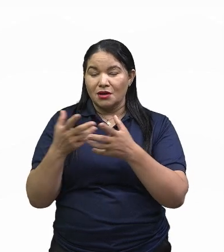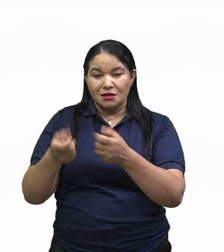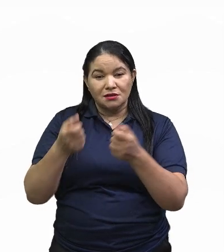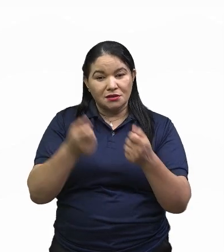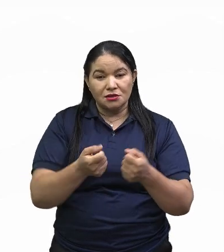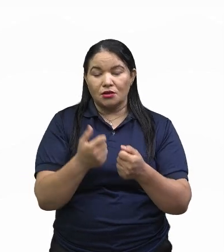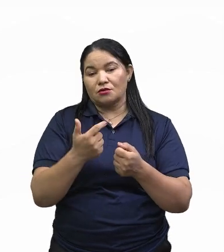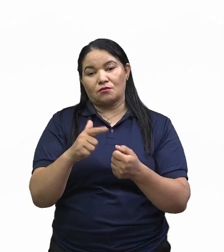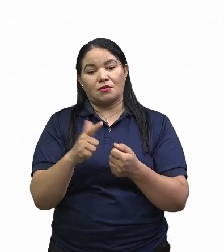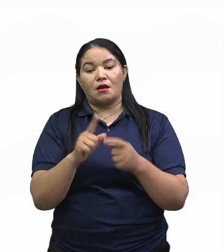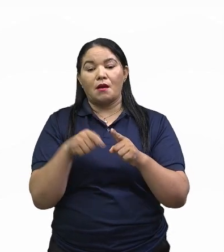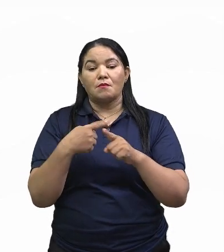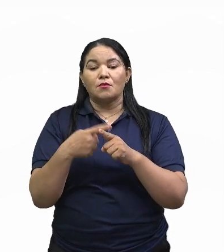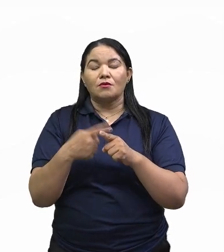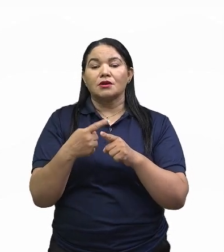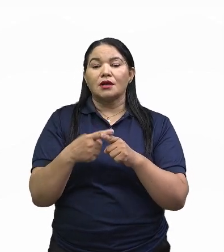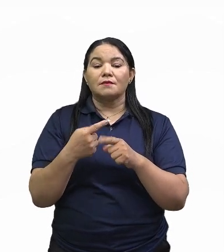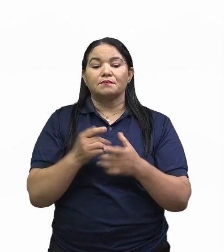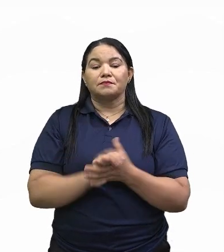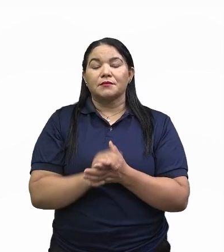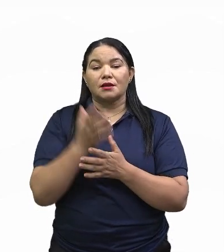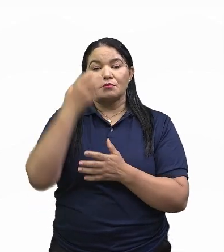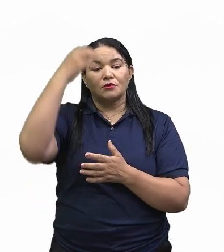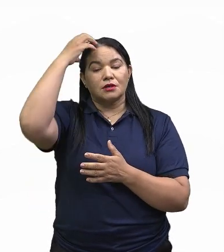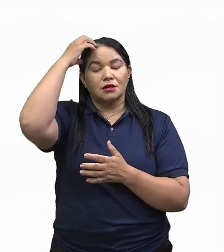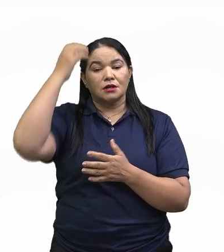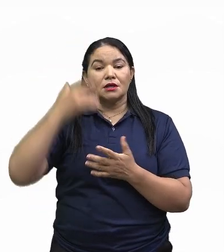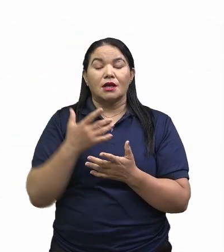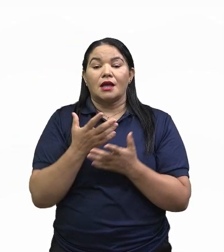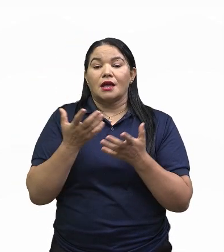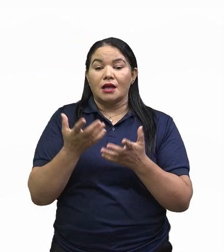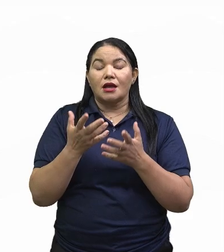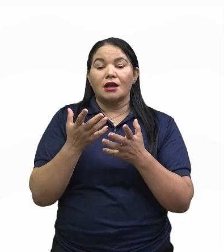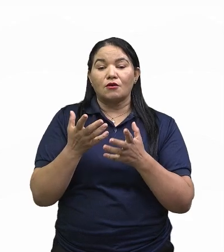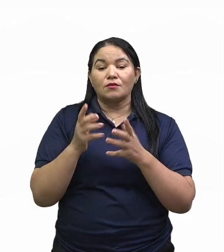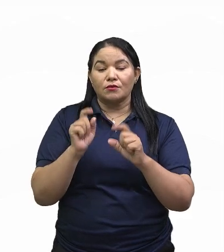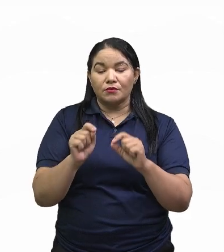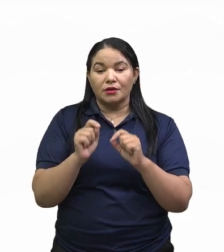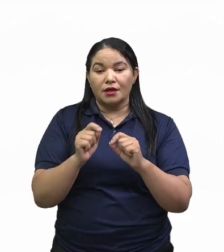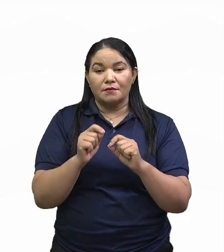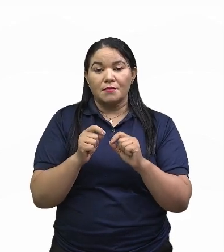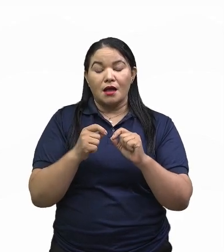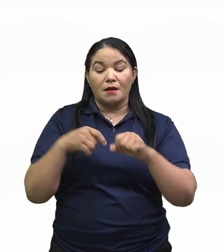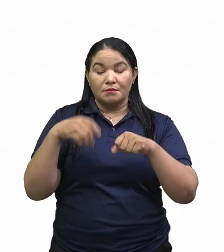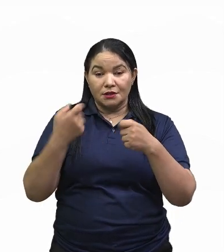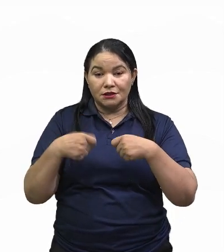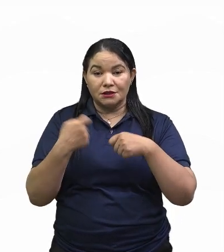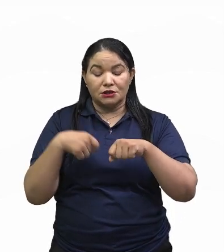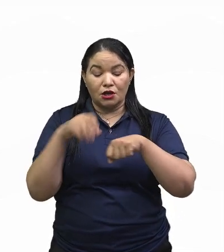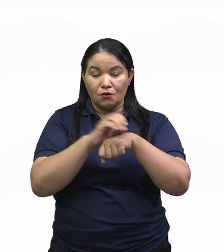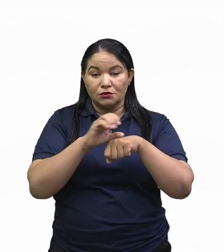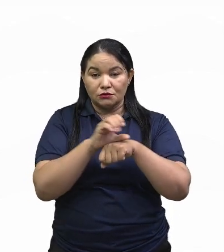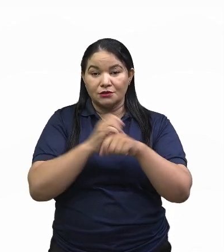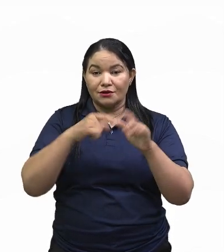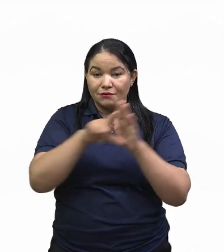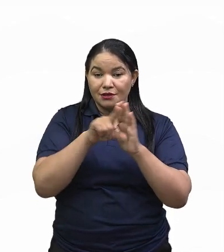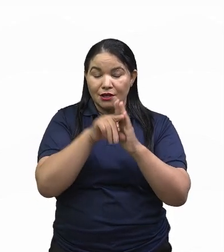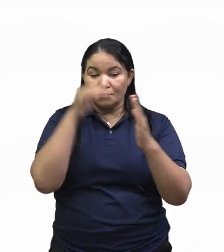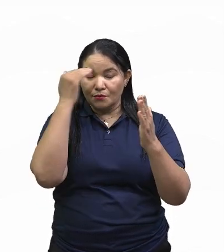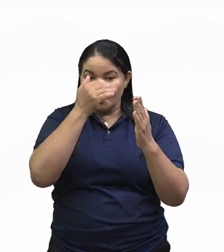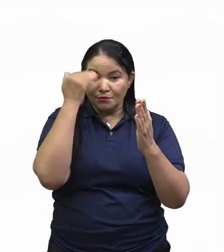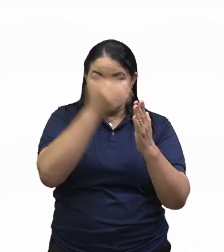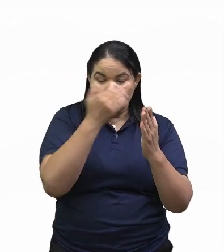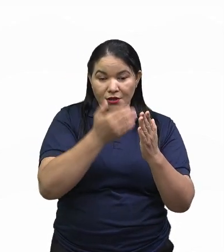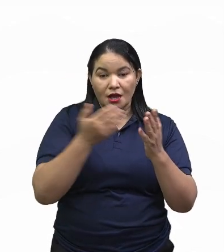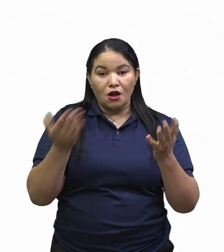O que é a monarquia constitucional? O rei agora, ele obedece a uma constituição, ele não reina mais de